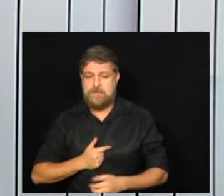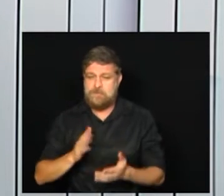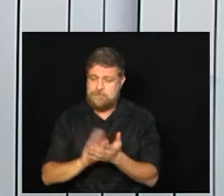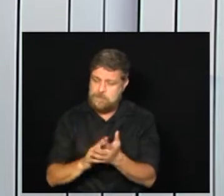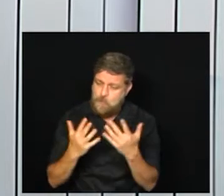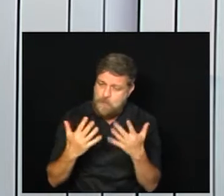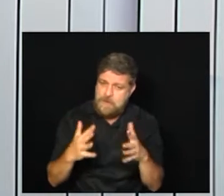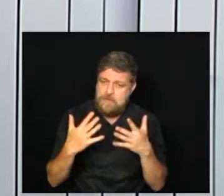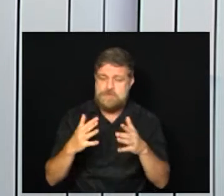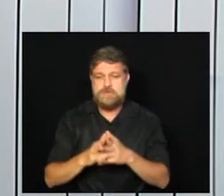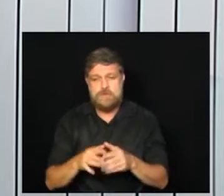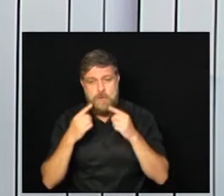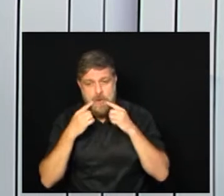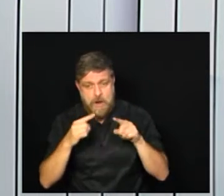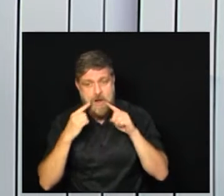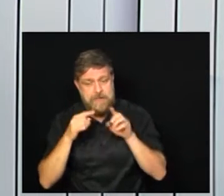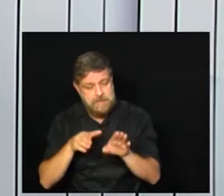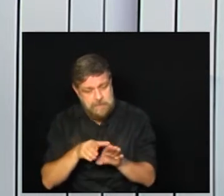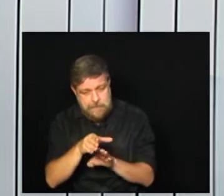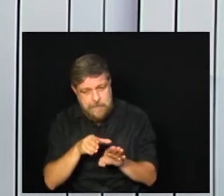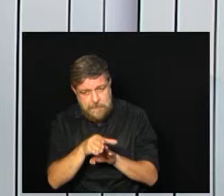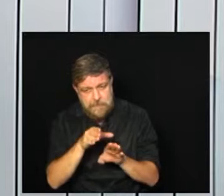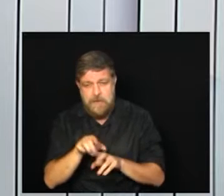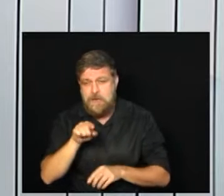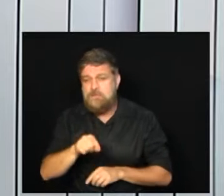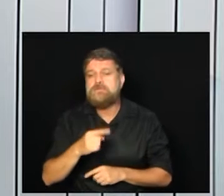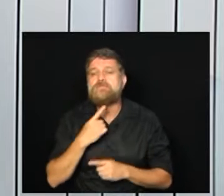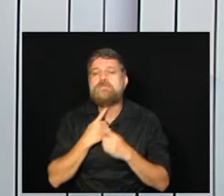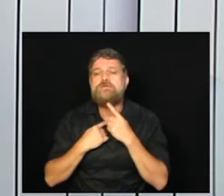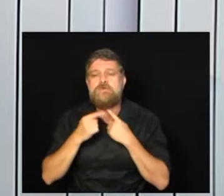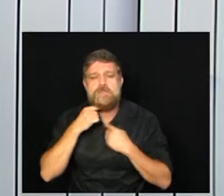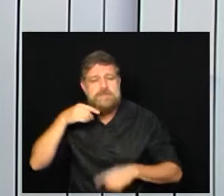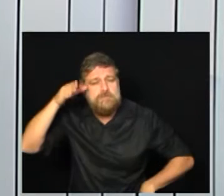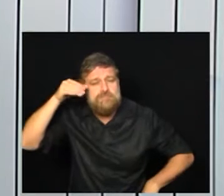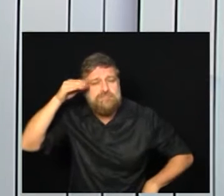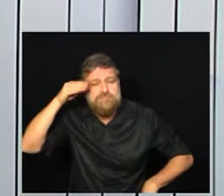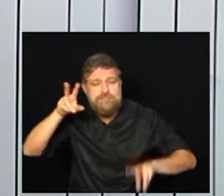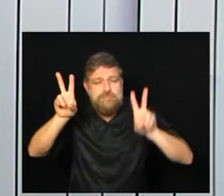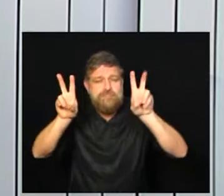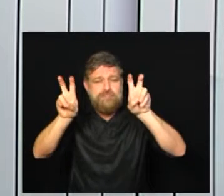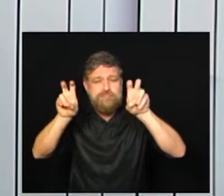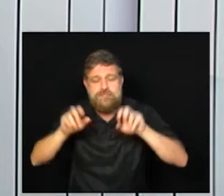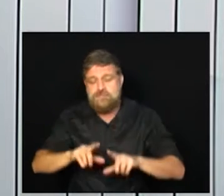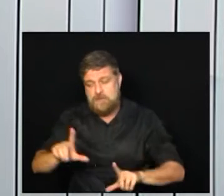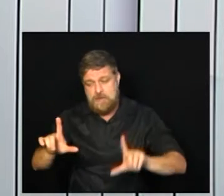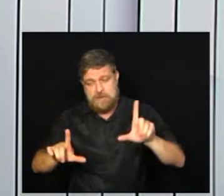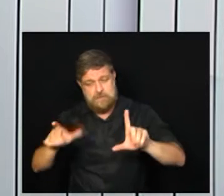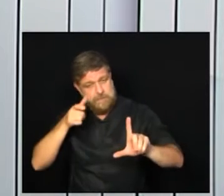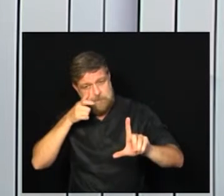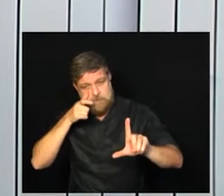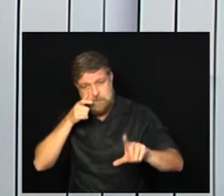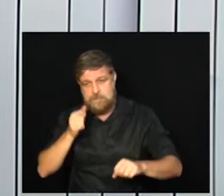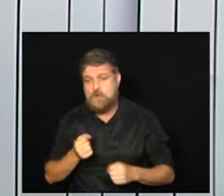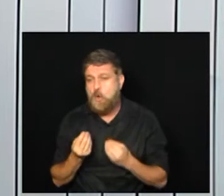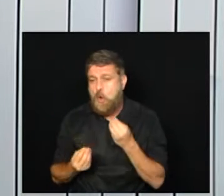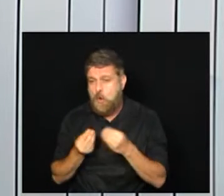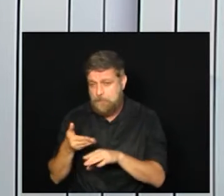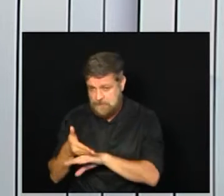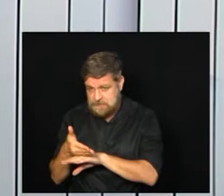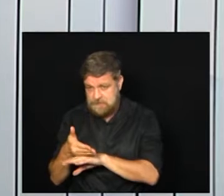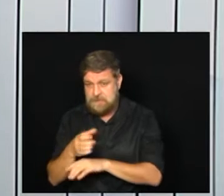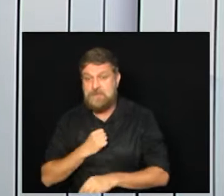uma crítica construtiva. O que você quer assistir aqui no nosso telejornal? Para você enviar sua participação, número do nosso